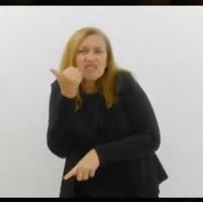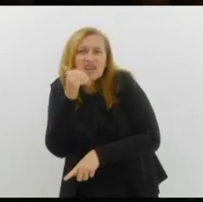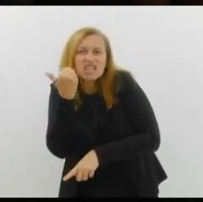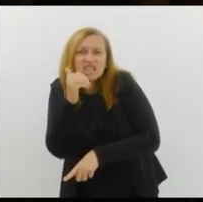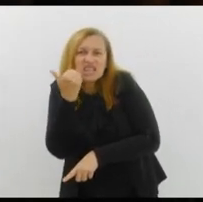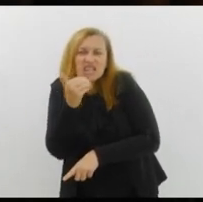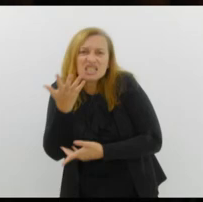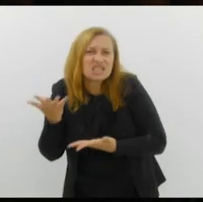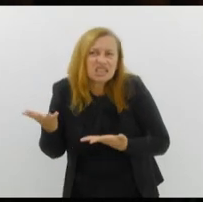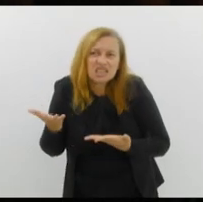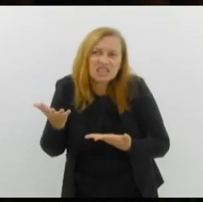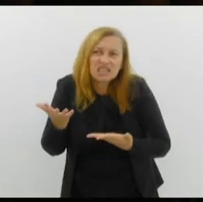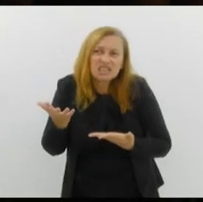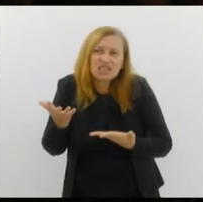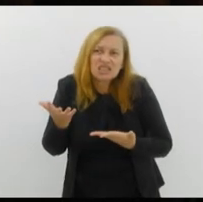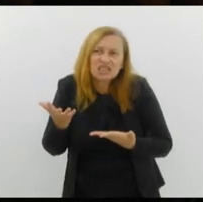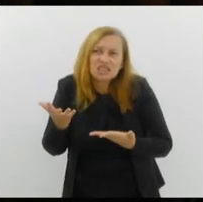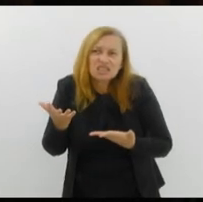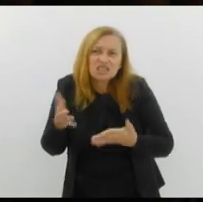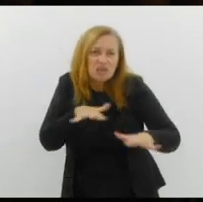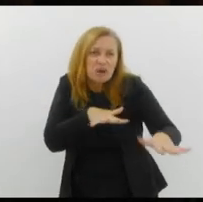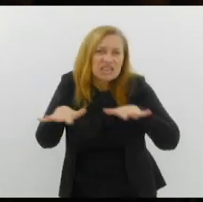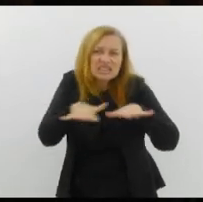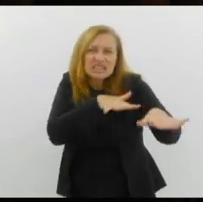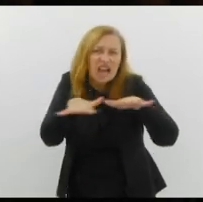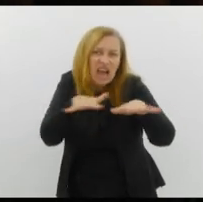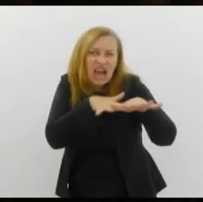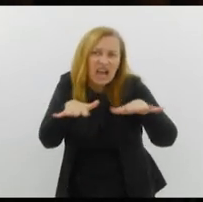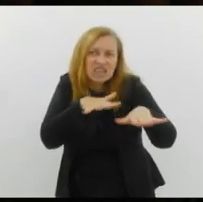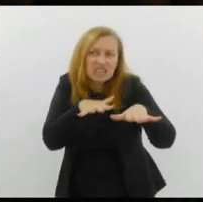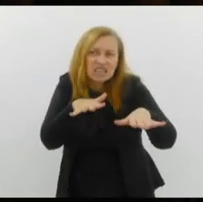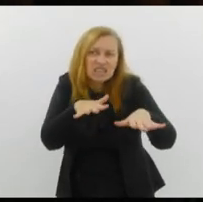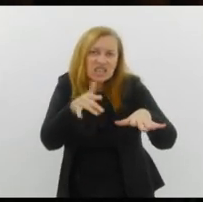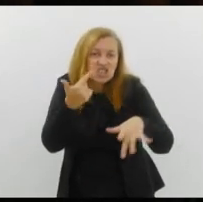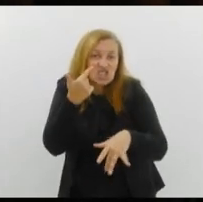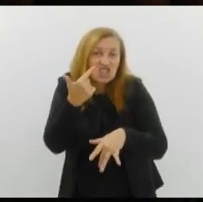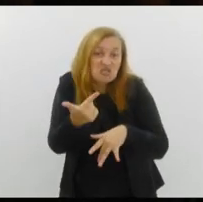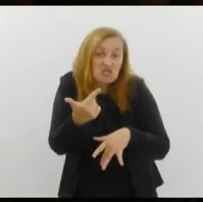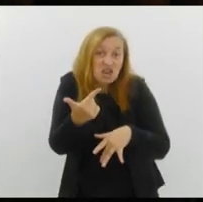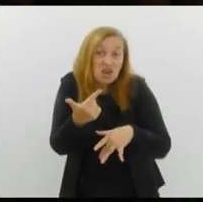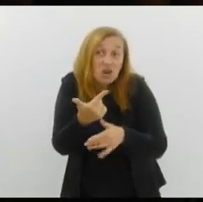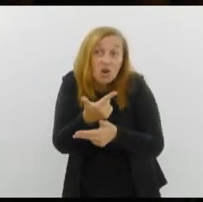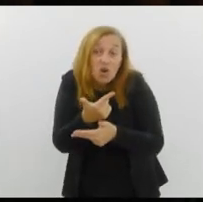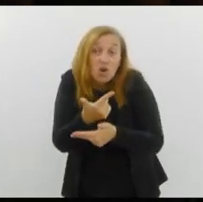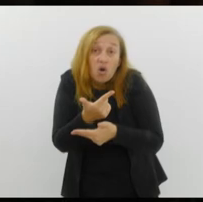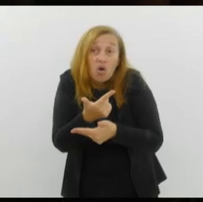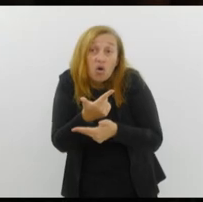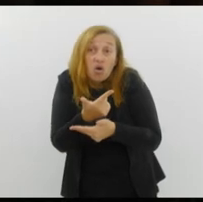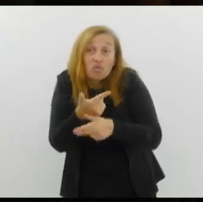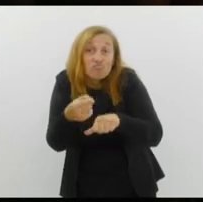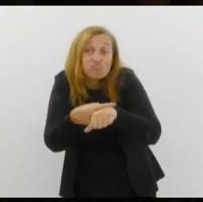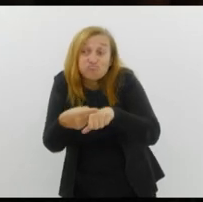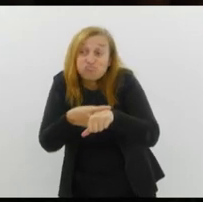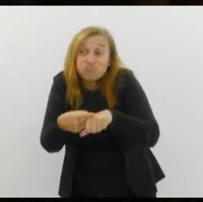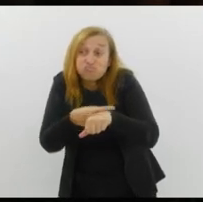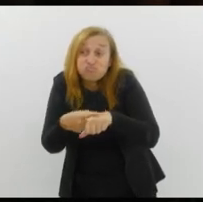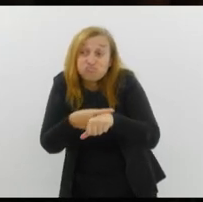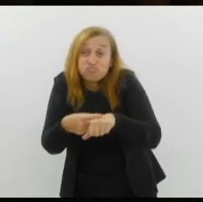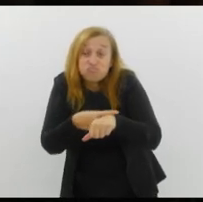essa promiscuidade nas passeatas, que a gente se depara com imagens lamentáveis, que criança nenhuma era para estar